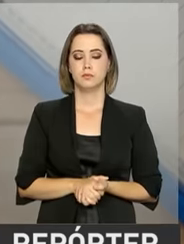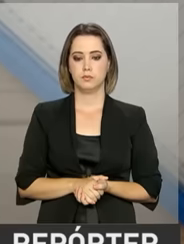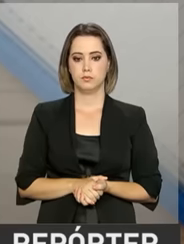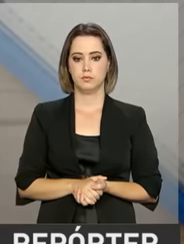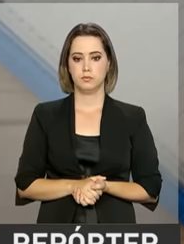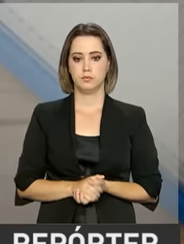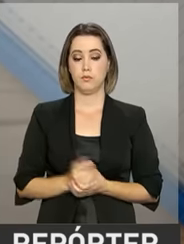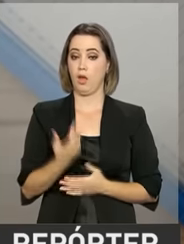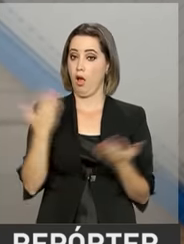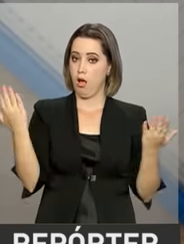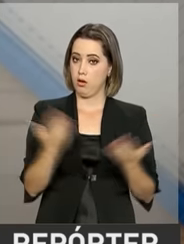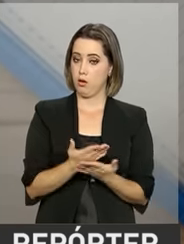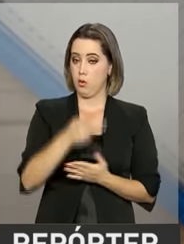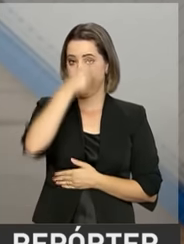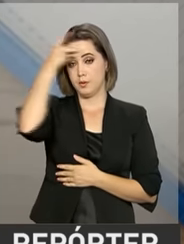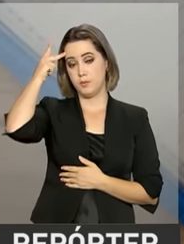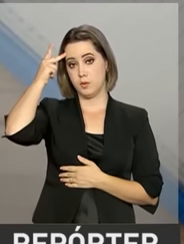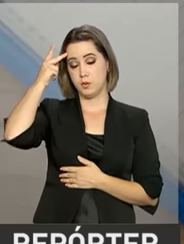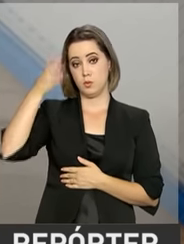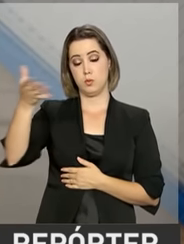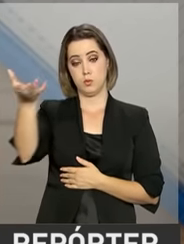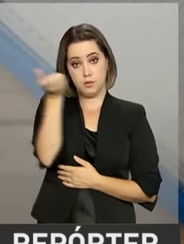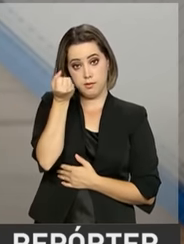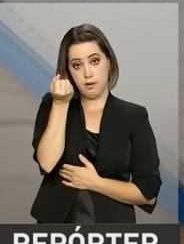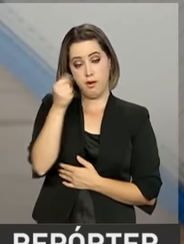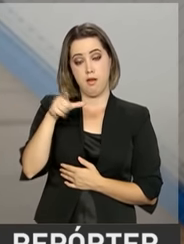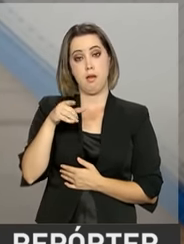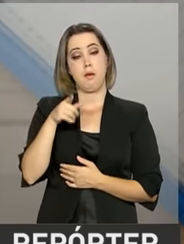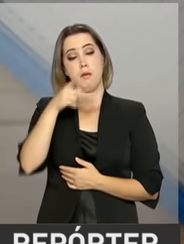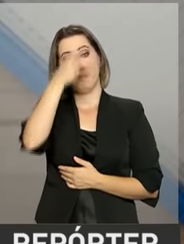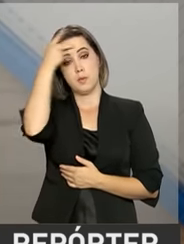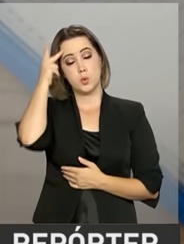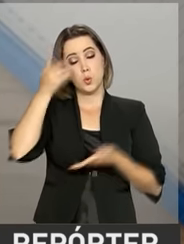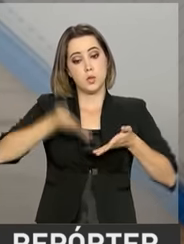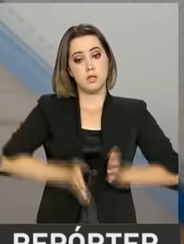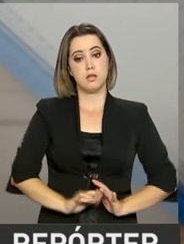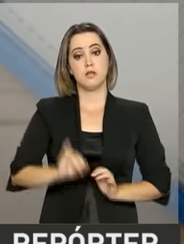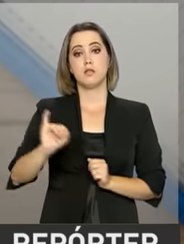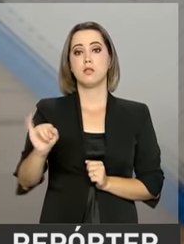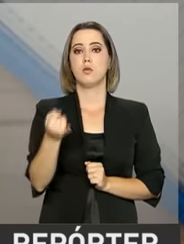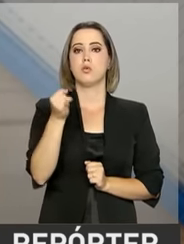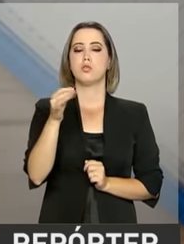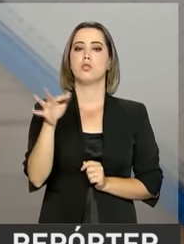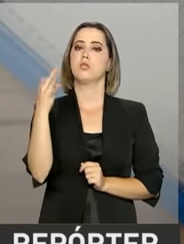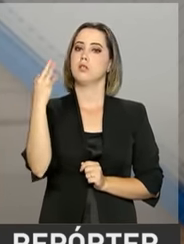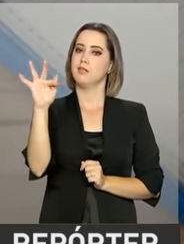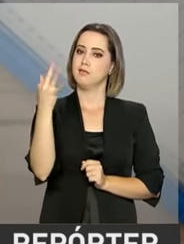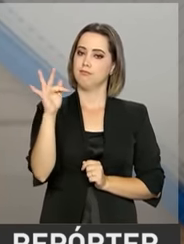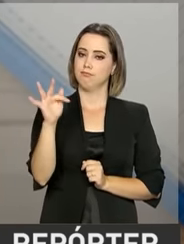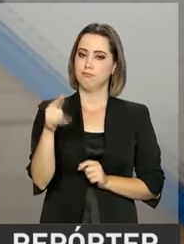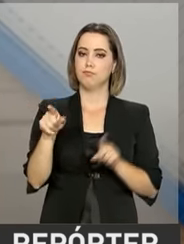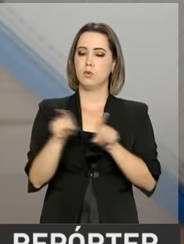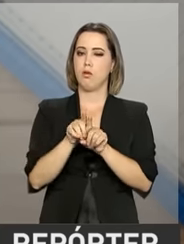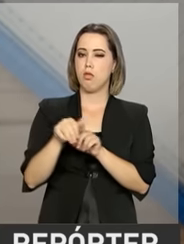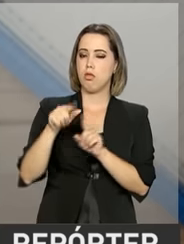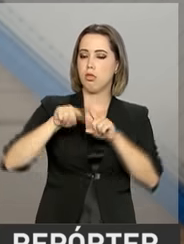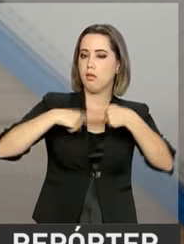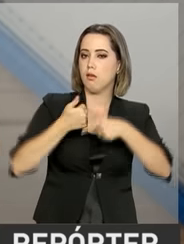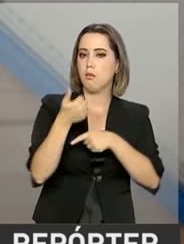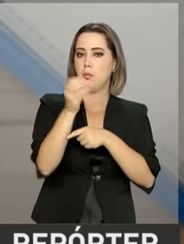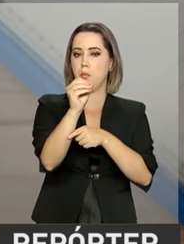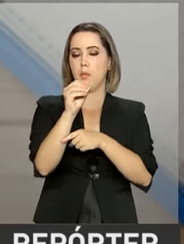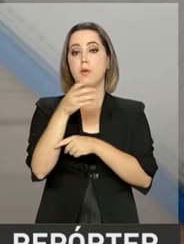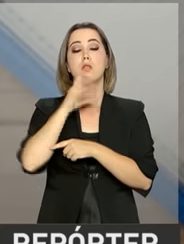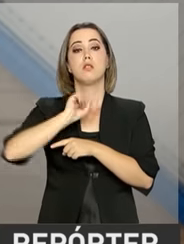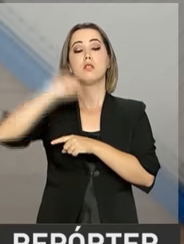neste primeiro lote pode sacar o benefício quem nasceu nos meses de janeiro e fevereiro a partir de 10 de Abril será a